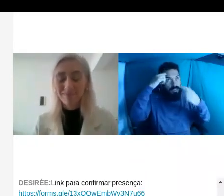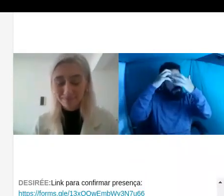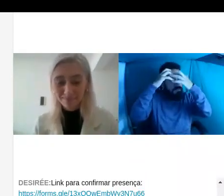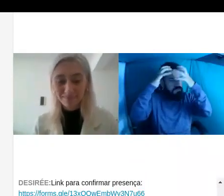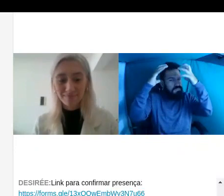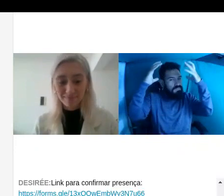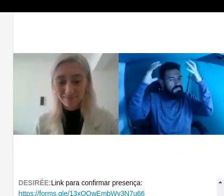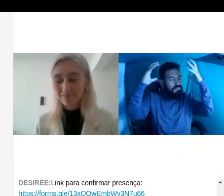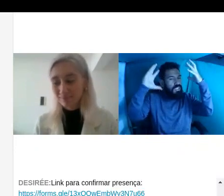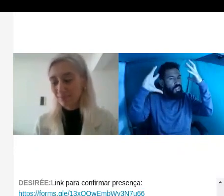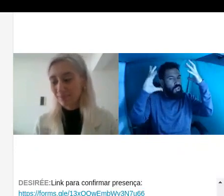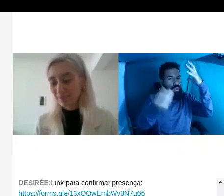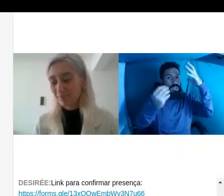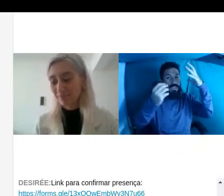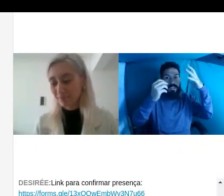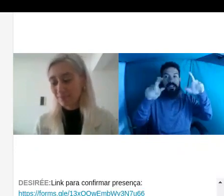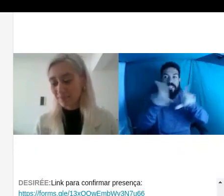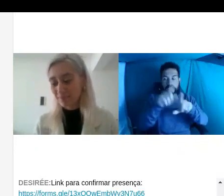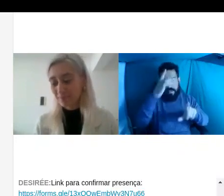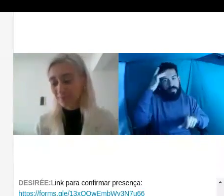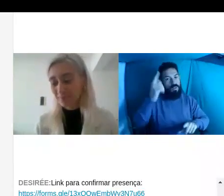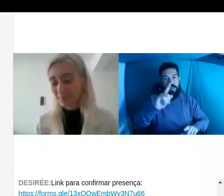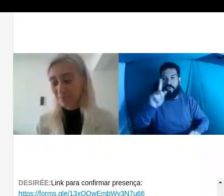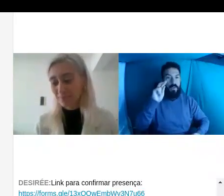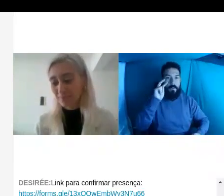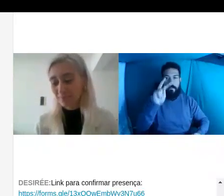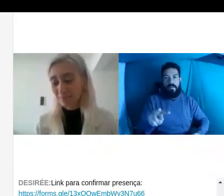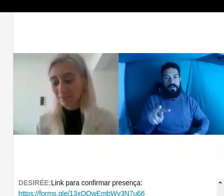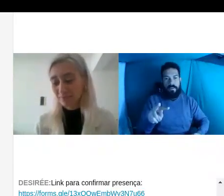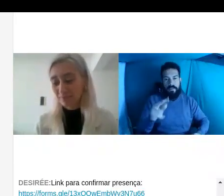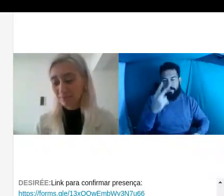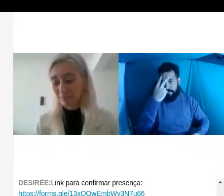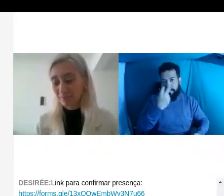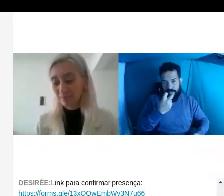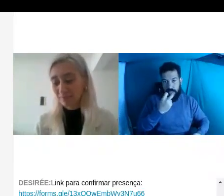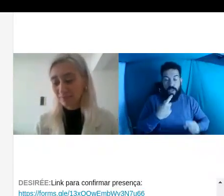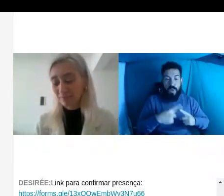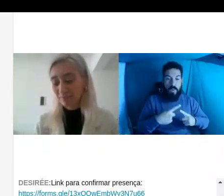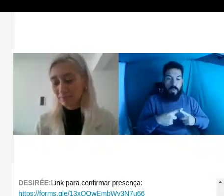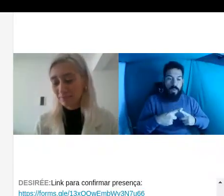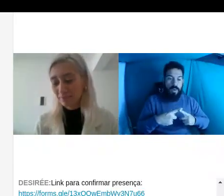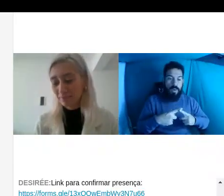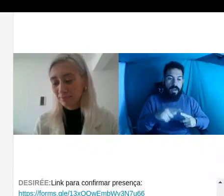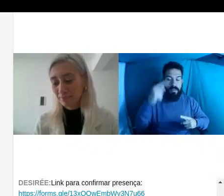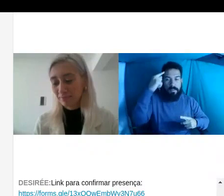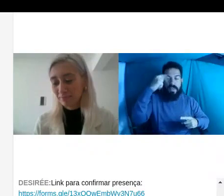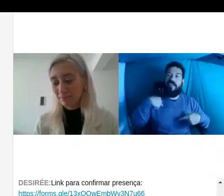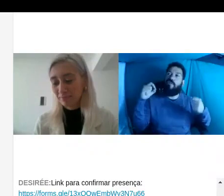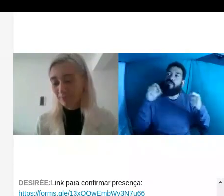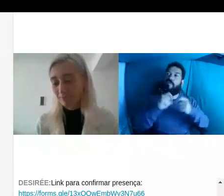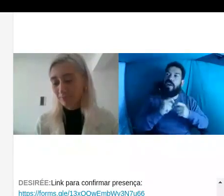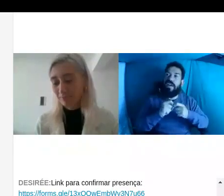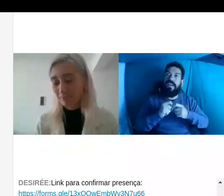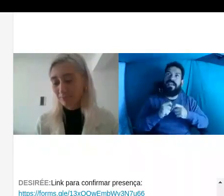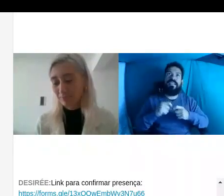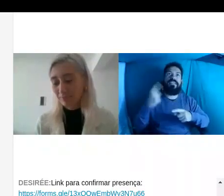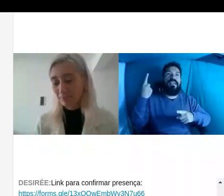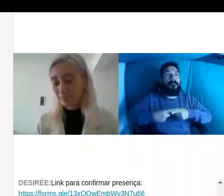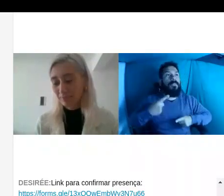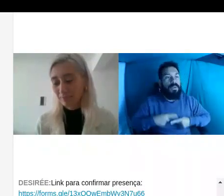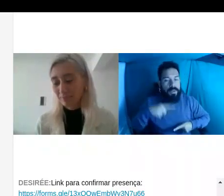inclusive daquelas que não enxergam. Porque nós as acham que tudo que a gente faz é por causa ou apesar da deficiência. E